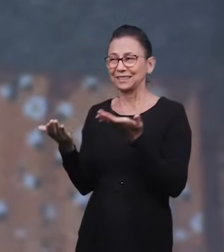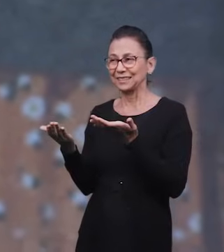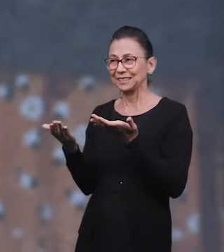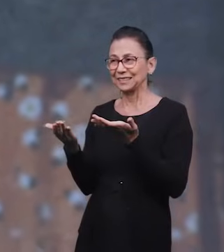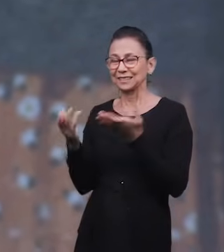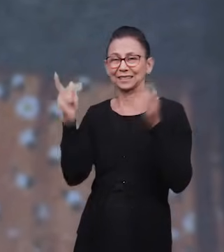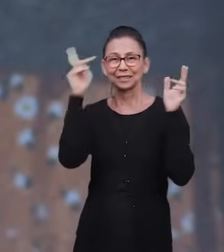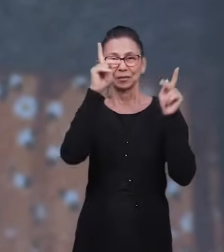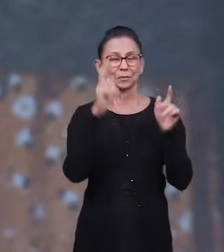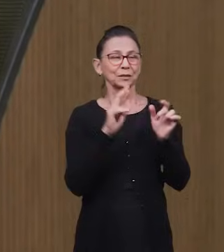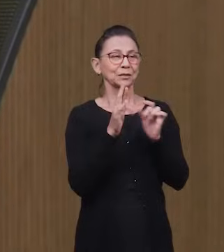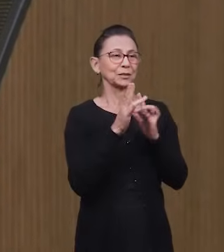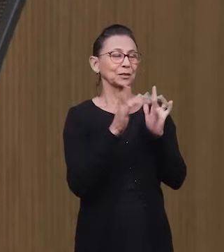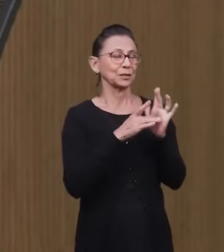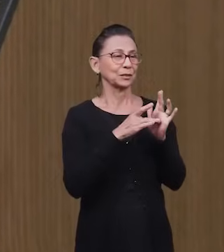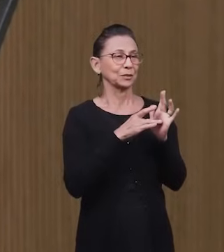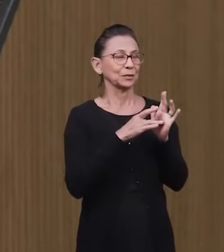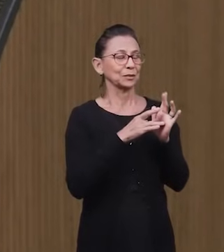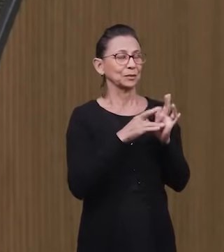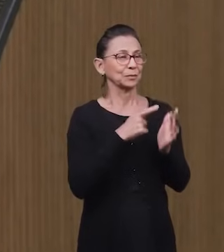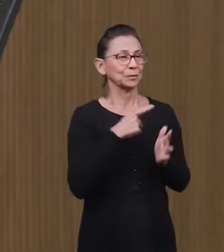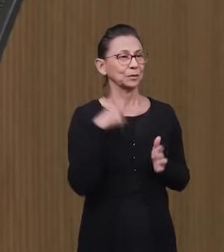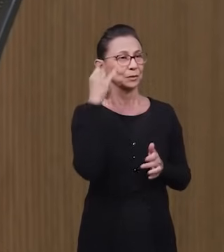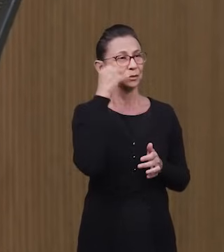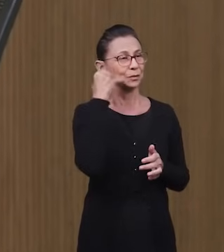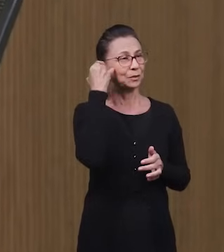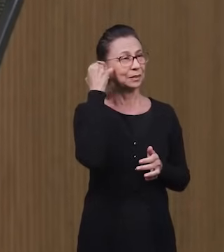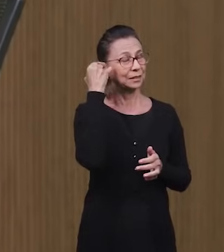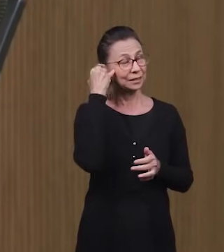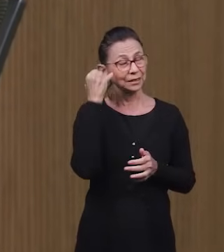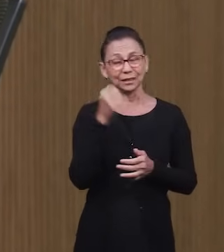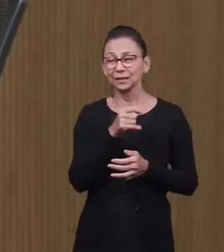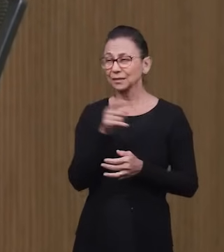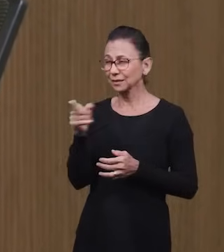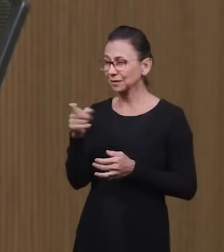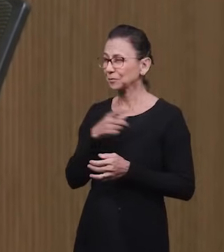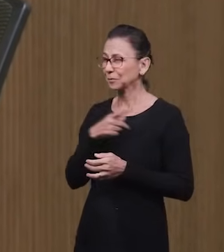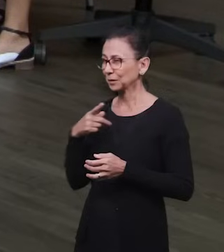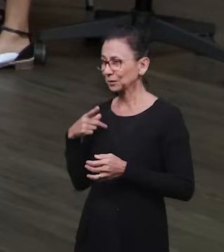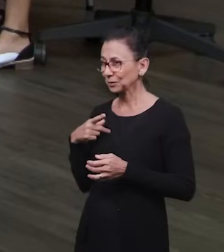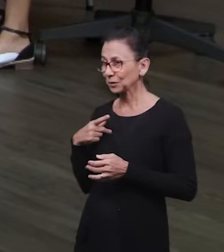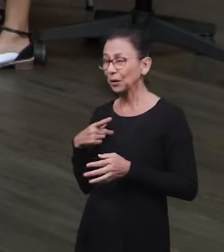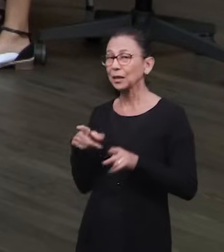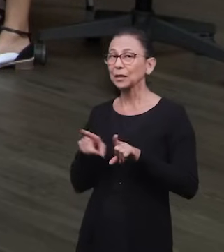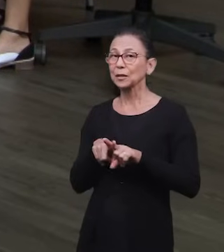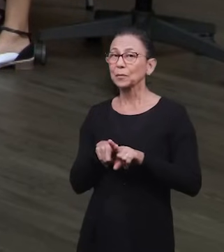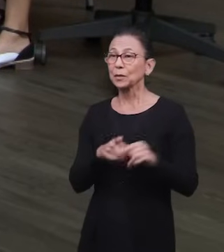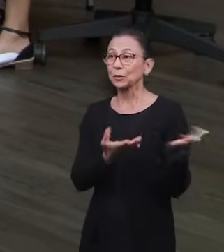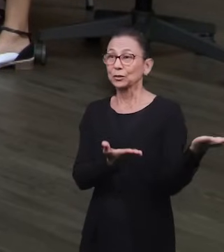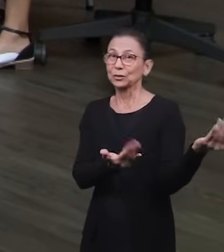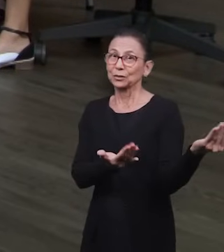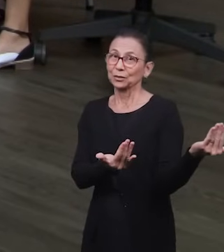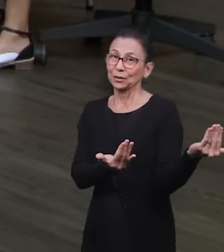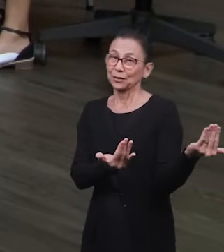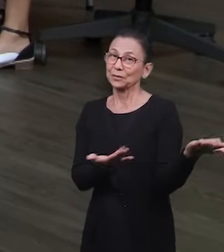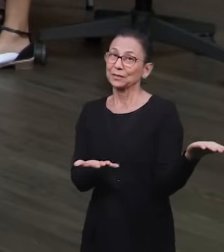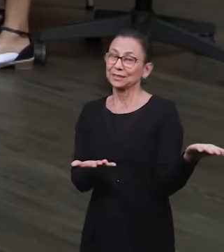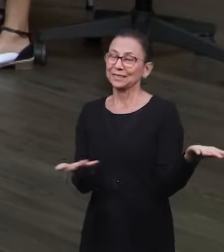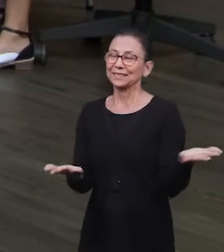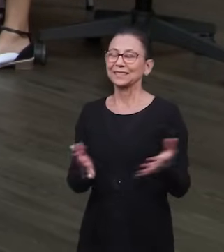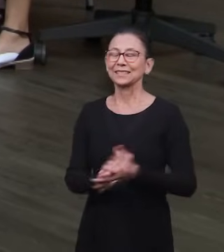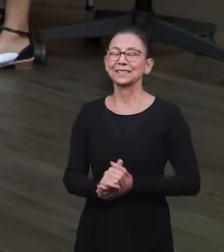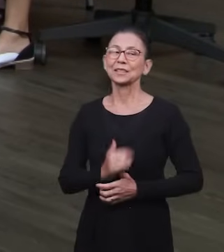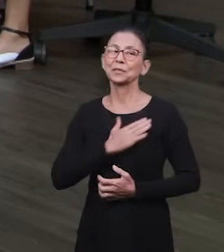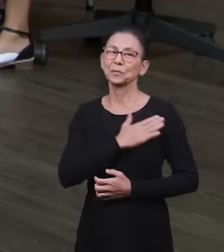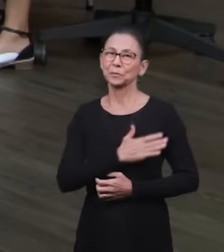Andréia. A paz do Senhor, pastor Josias, a paz do Senhor também, pastor. Paz do Senhor aos jovens que estão aqui ao meu lado. É um prazer